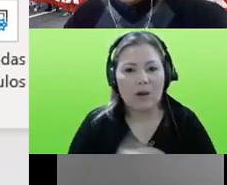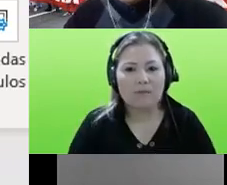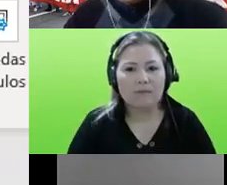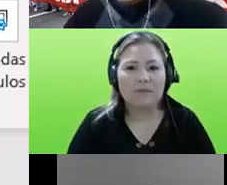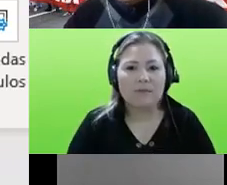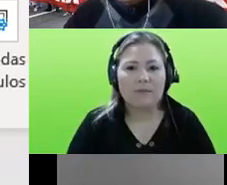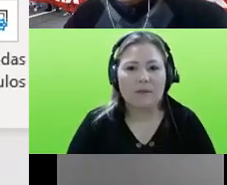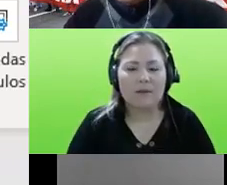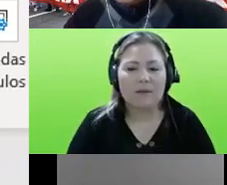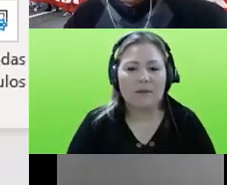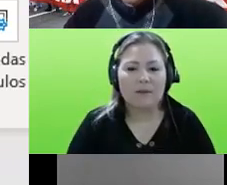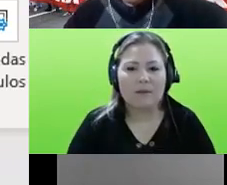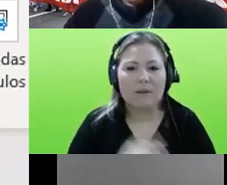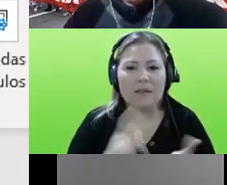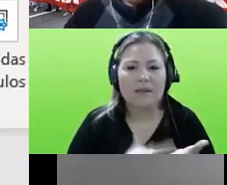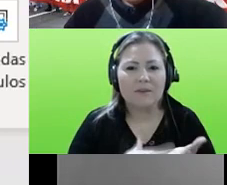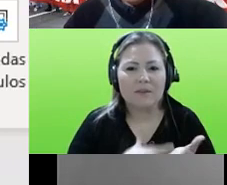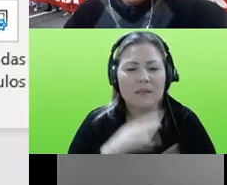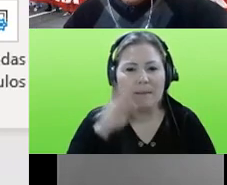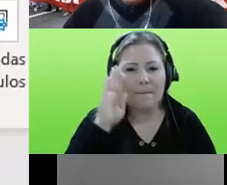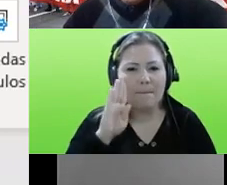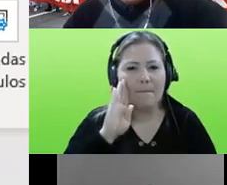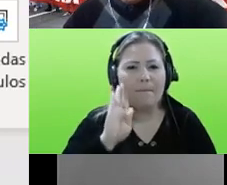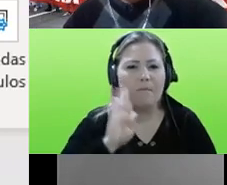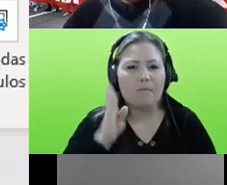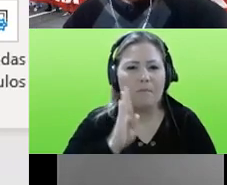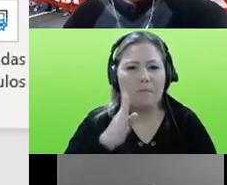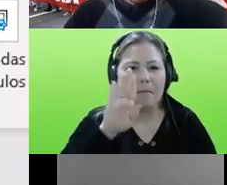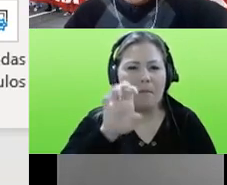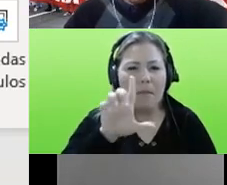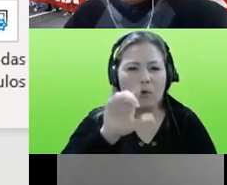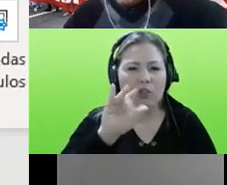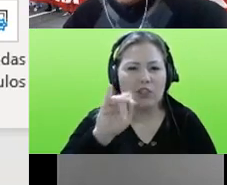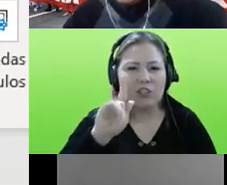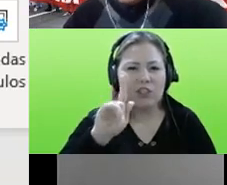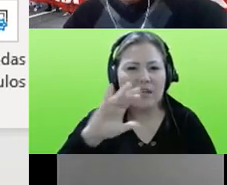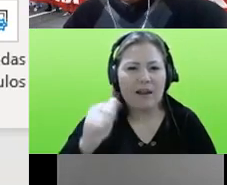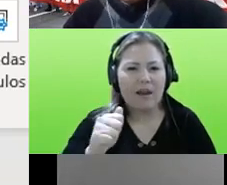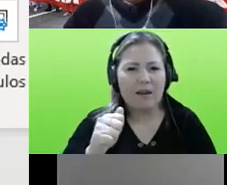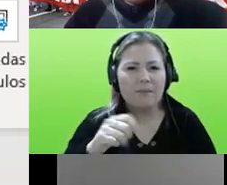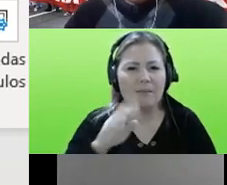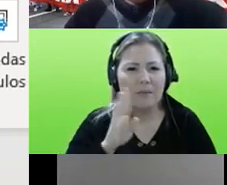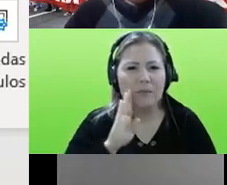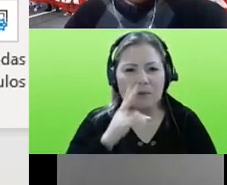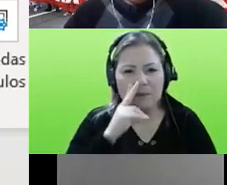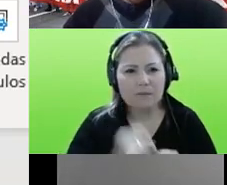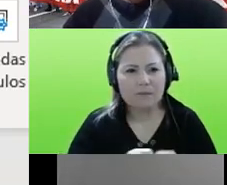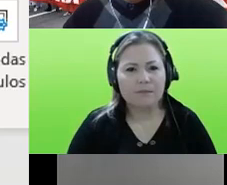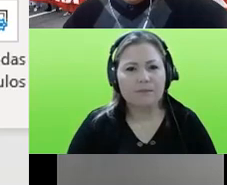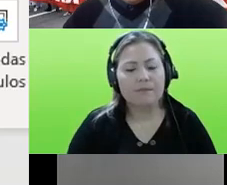numa revista da Bélgica sobre a diáspora afro-brasileira e teoria